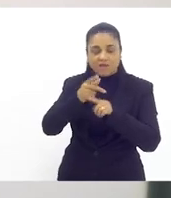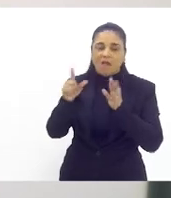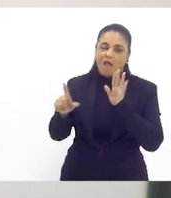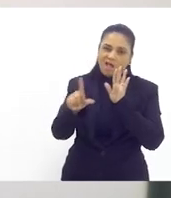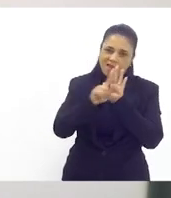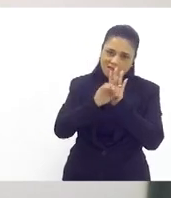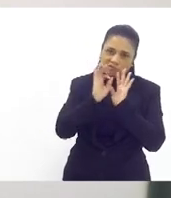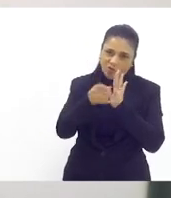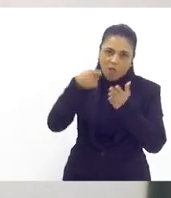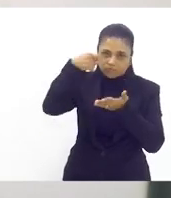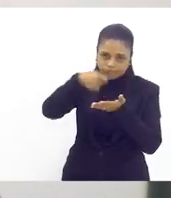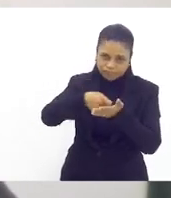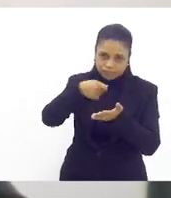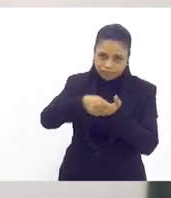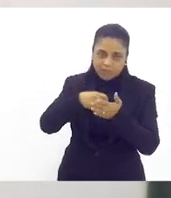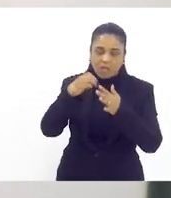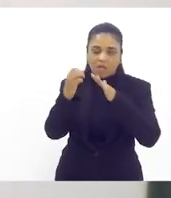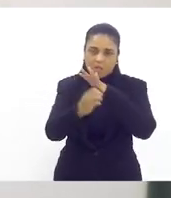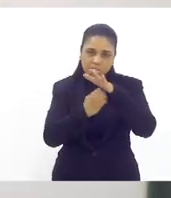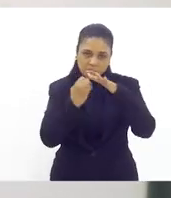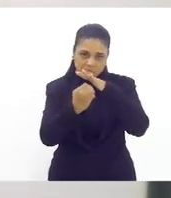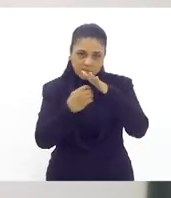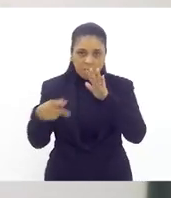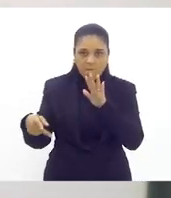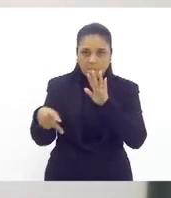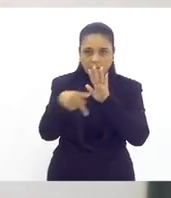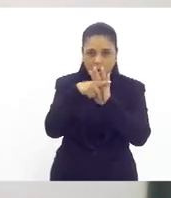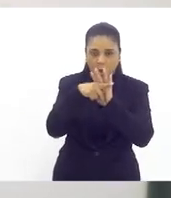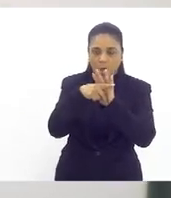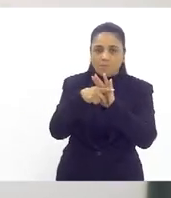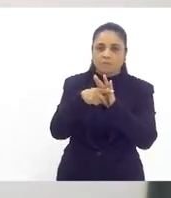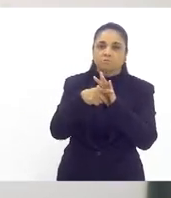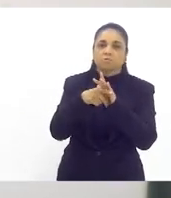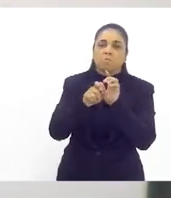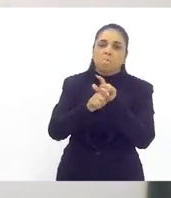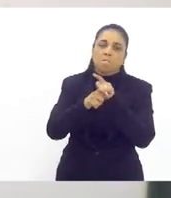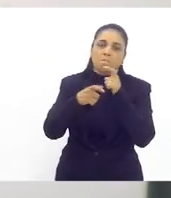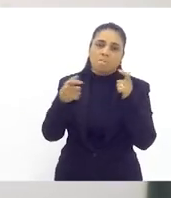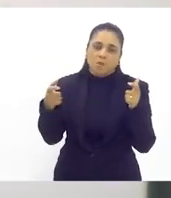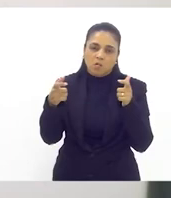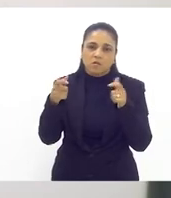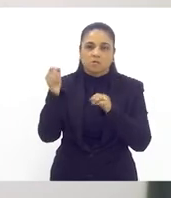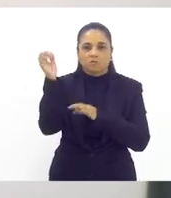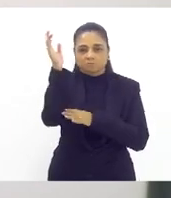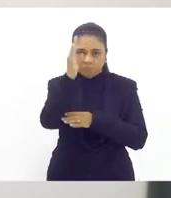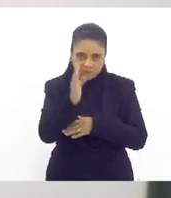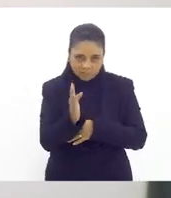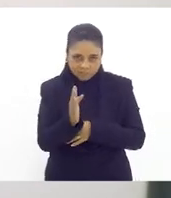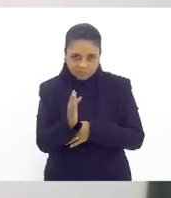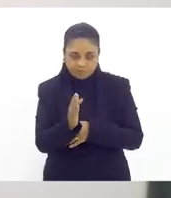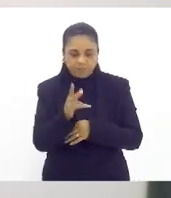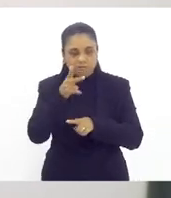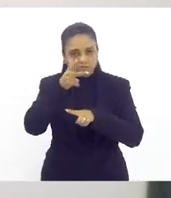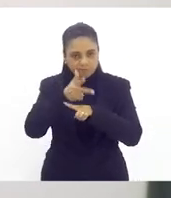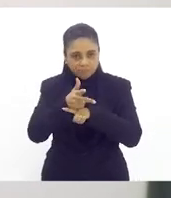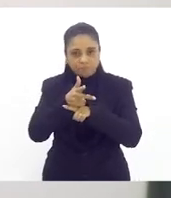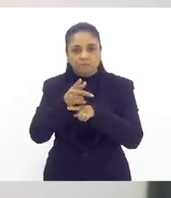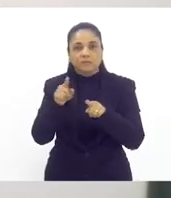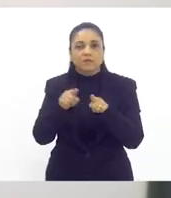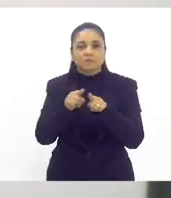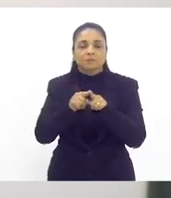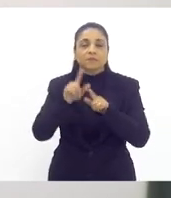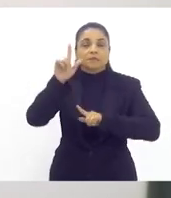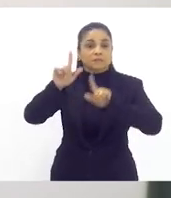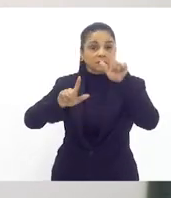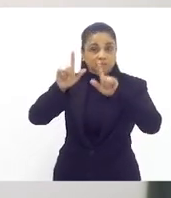porcentagens que seja empresa que tem esse tipo de maioria de produção Nacional pode também vinculado da